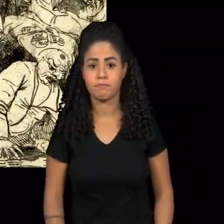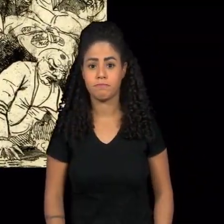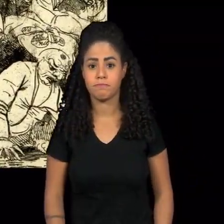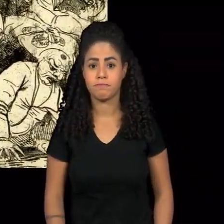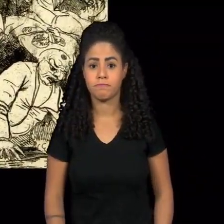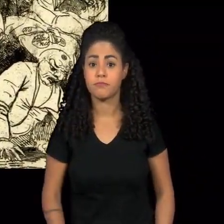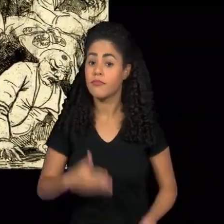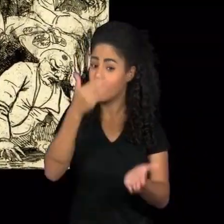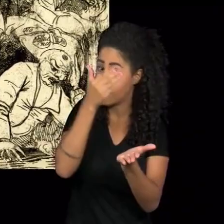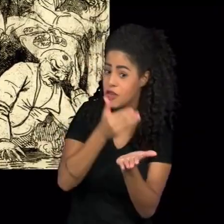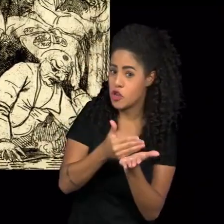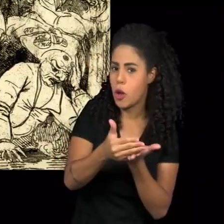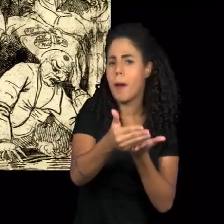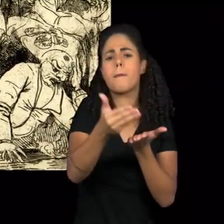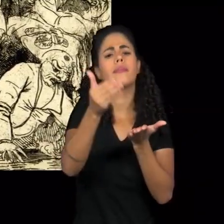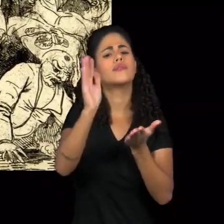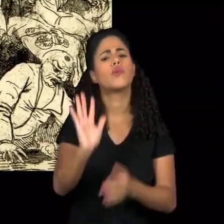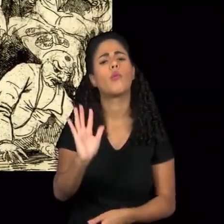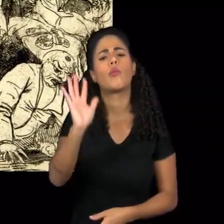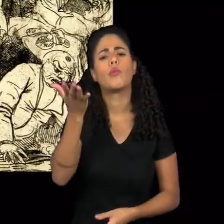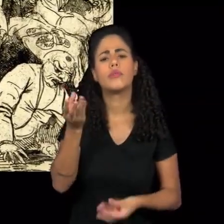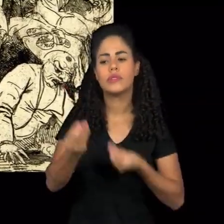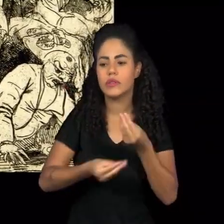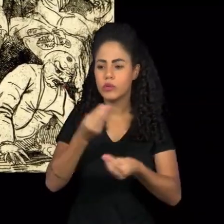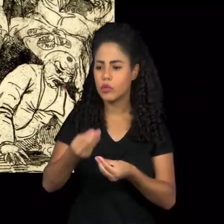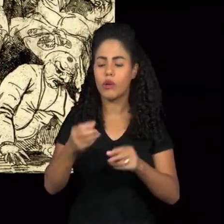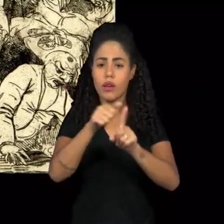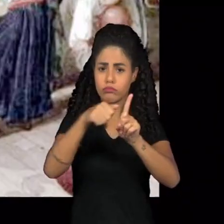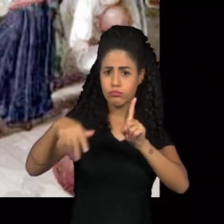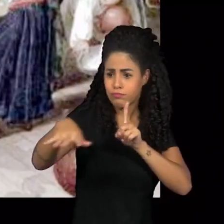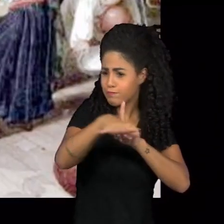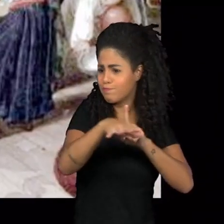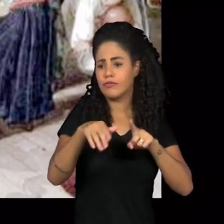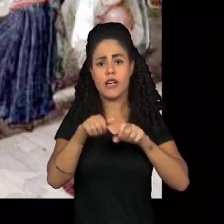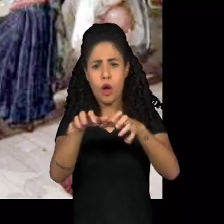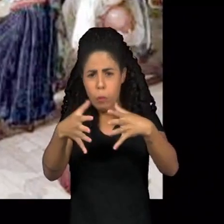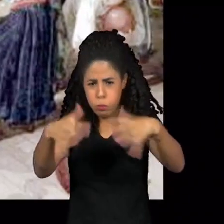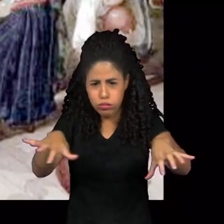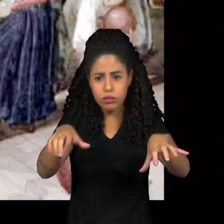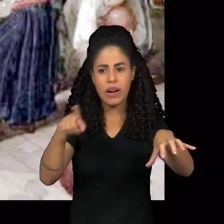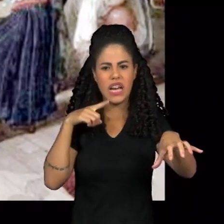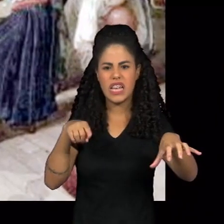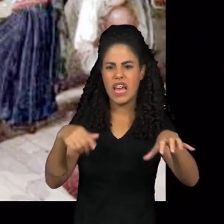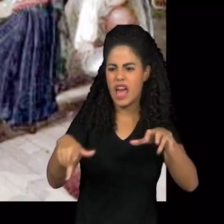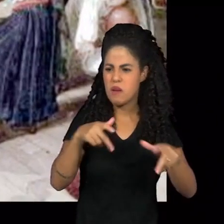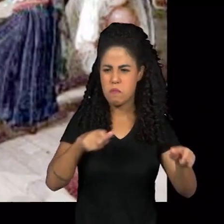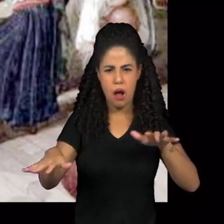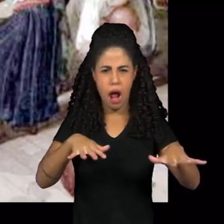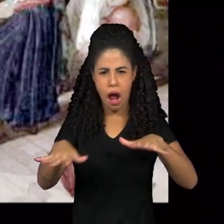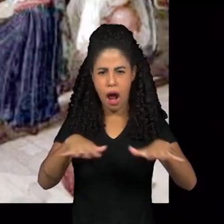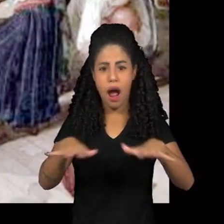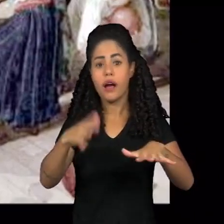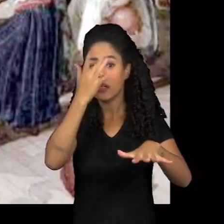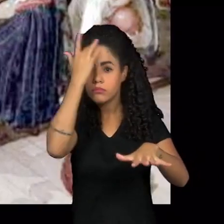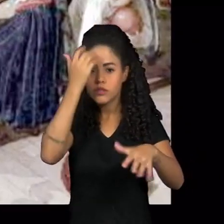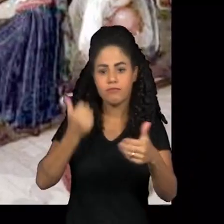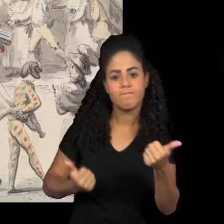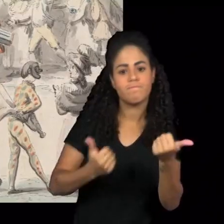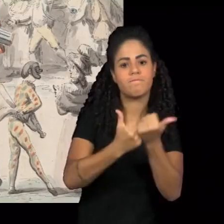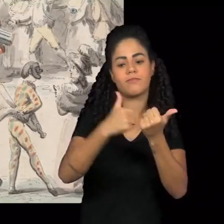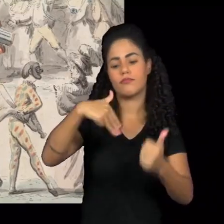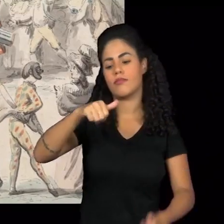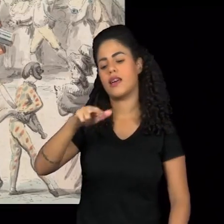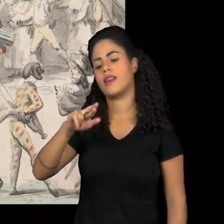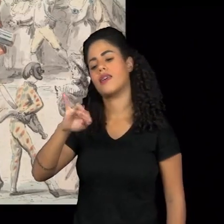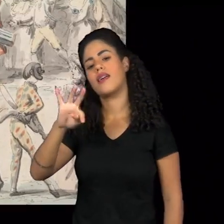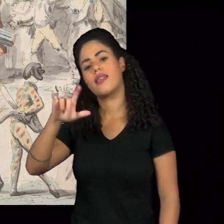A partir daí, houve uma cisão social onde os confrontos não eram incomuns. Apoiadores de Marietta